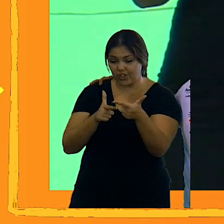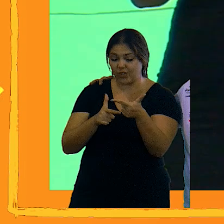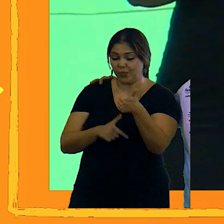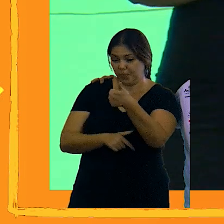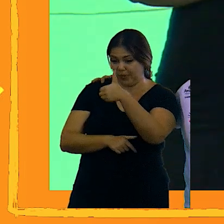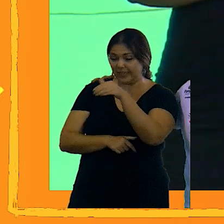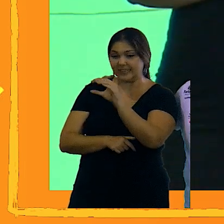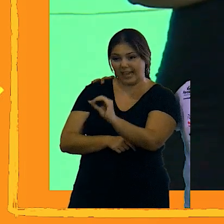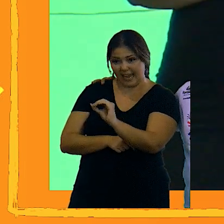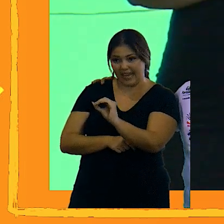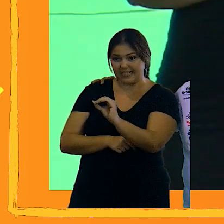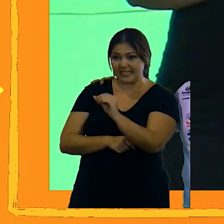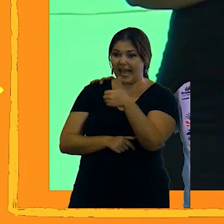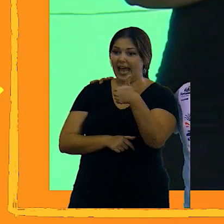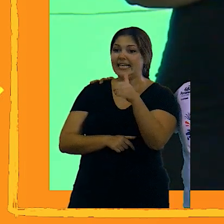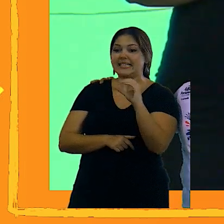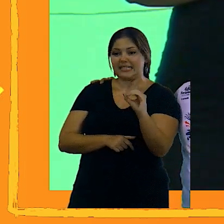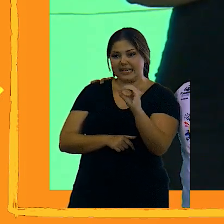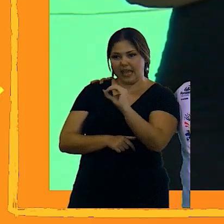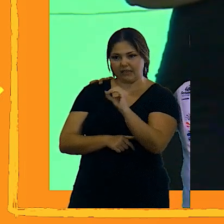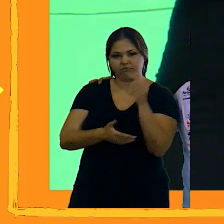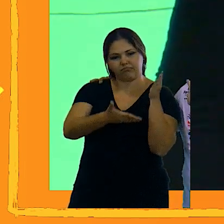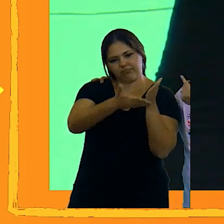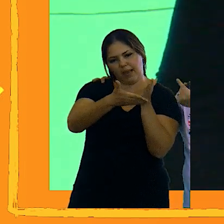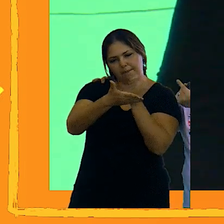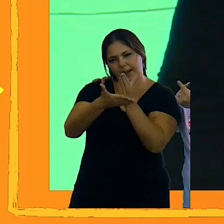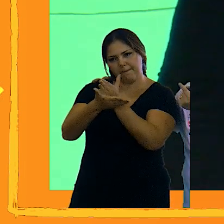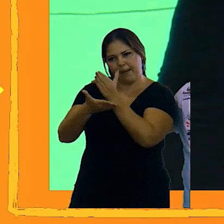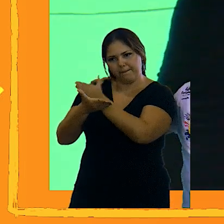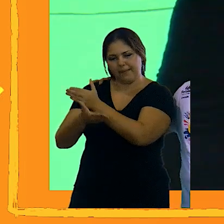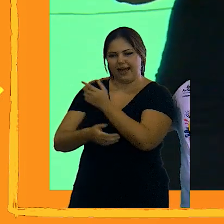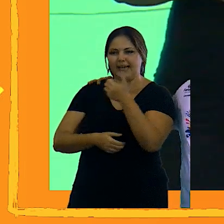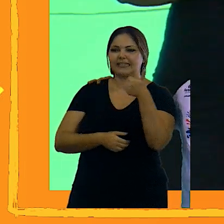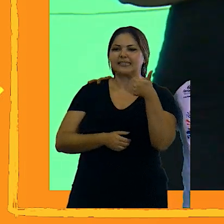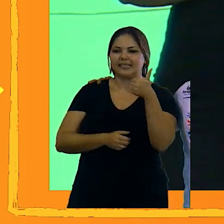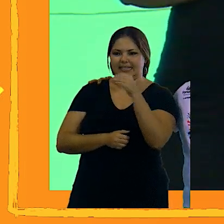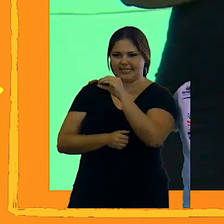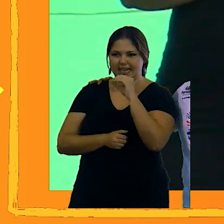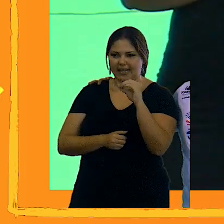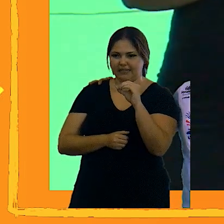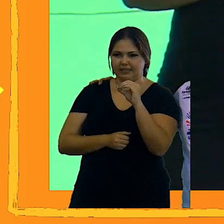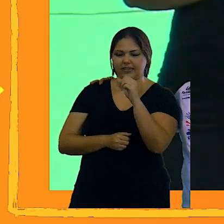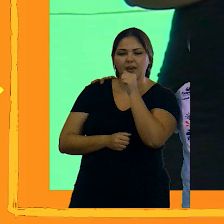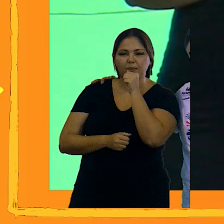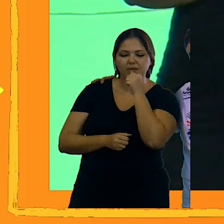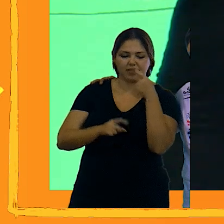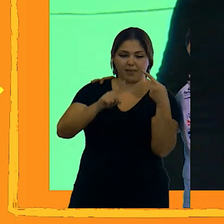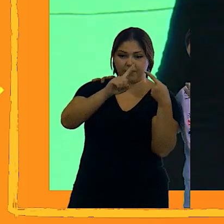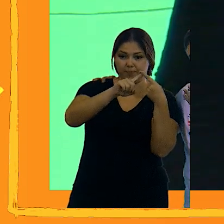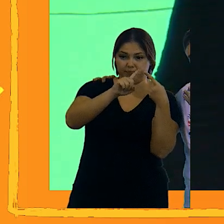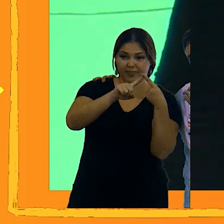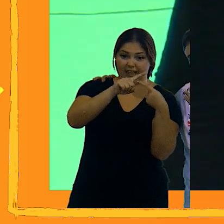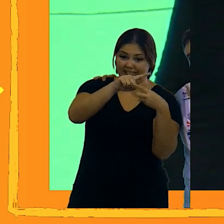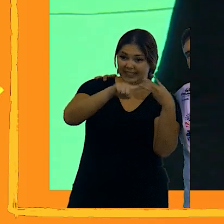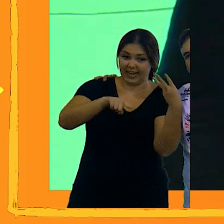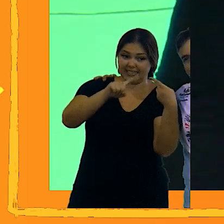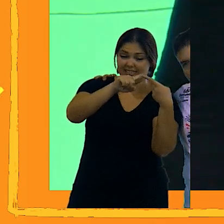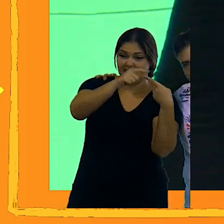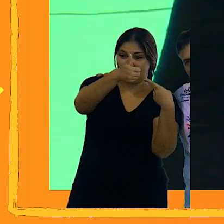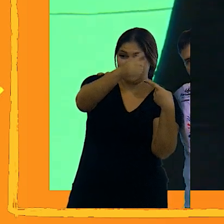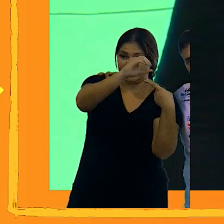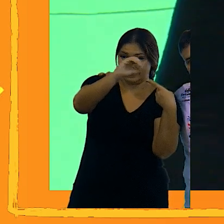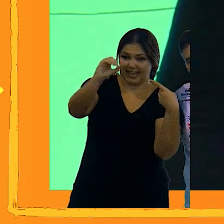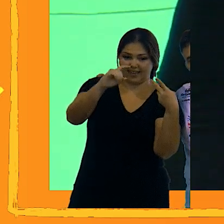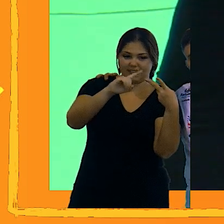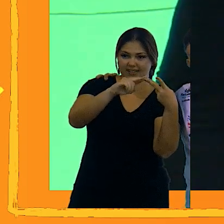partes é R 100 cada parte ou seja um ponto R 100 se eu tenho tirei três eu vou ganhar